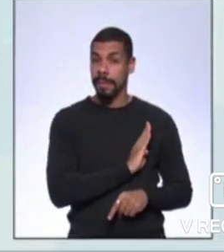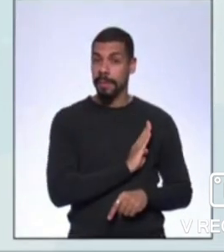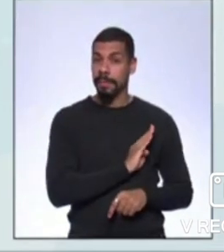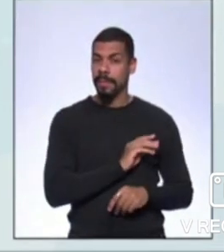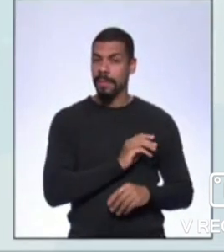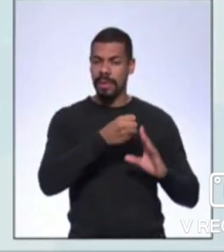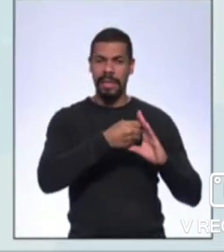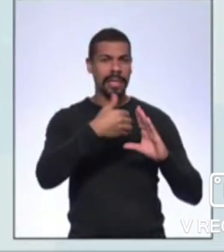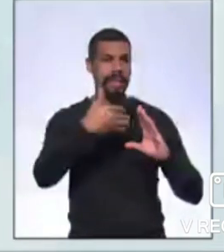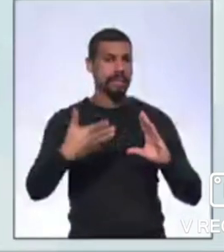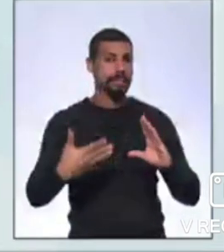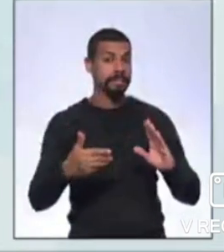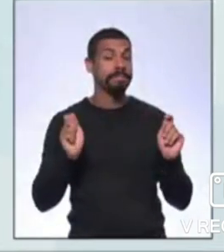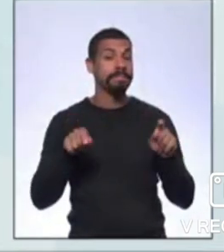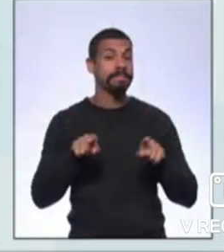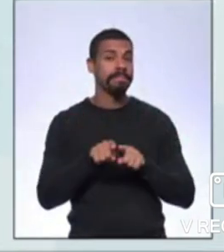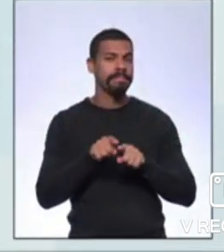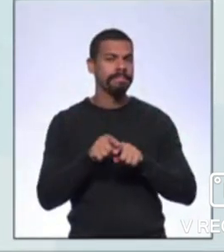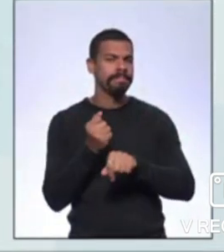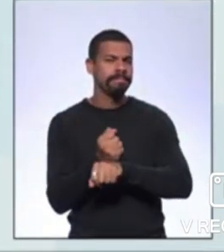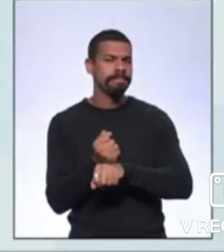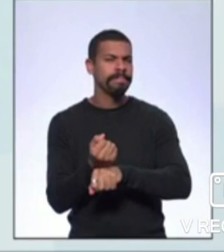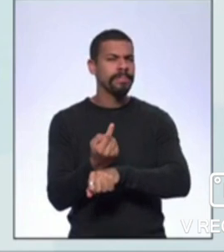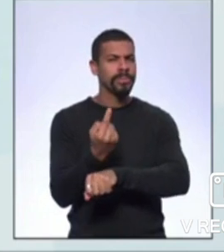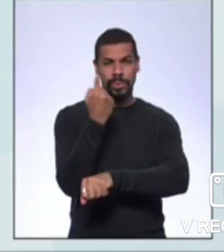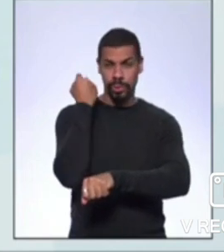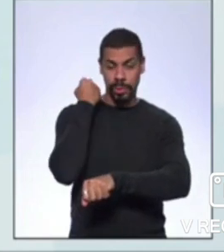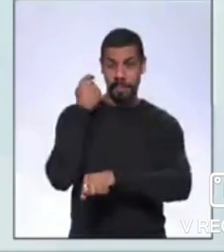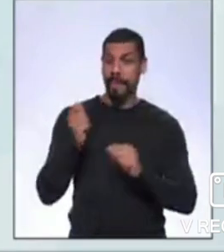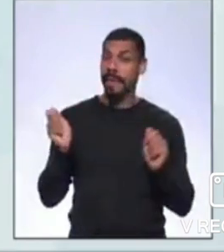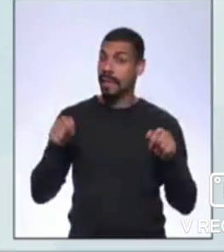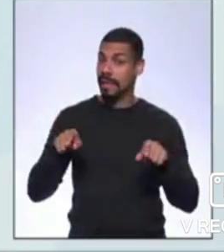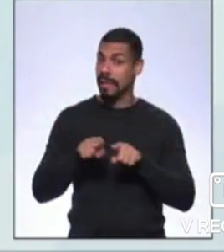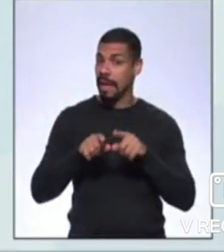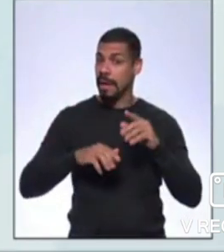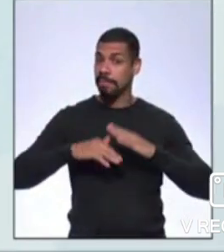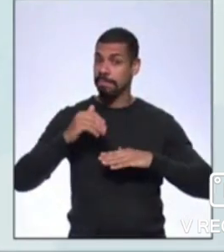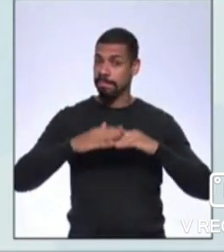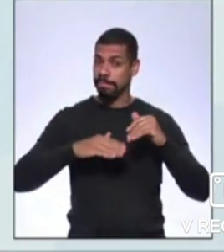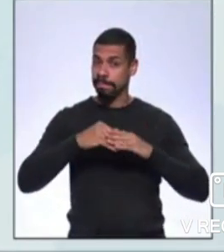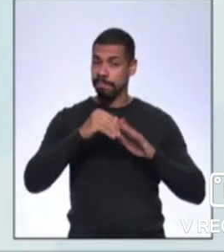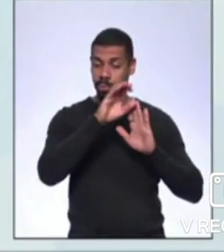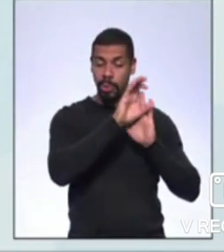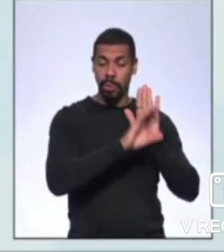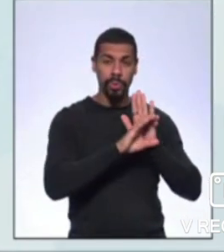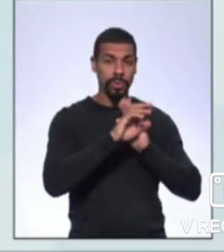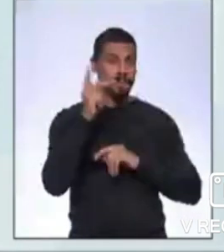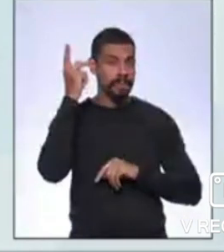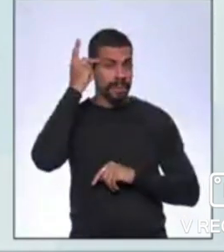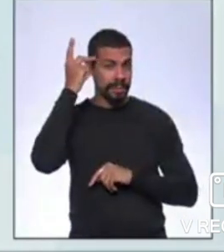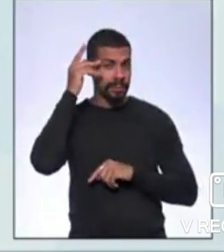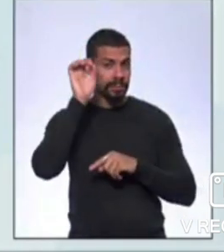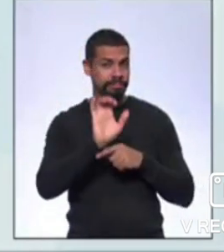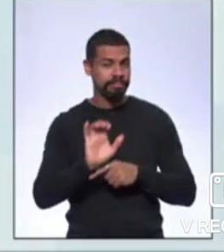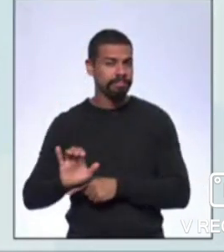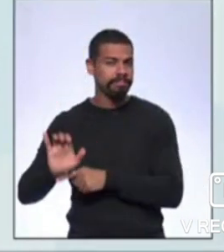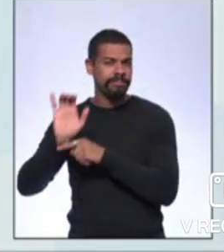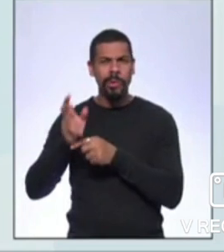suas características na antiguidade. E esta aula atende à habilidade do currículo do Estado de São Paulo, né,